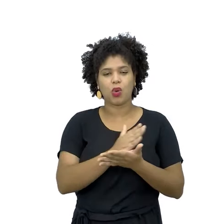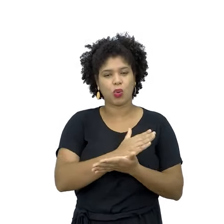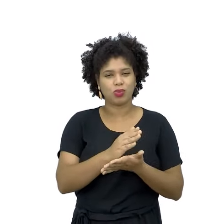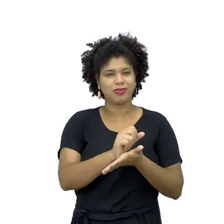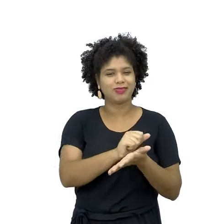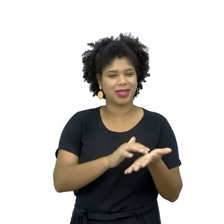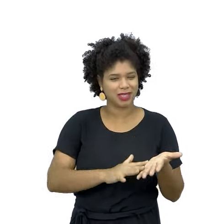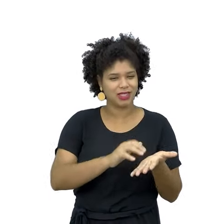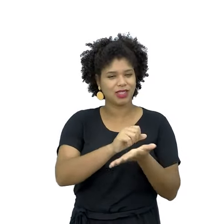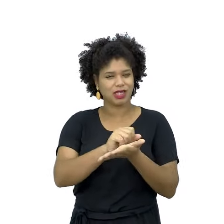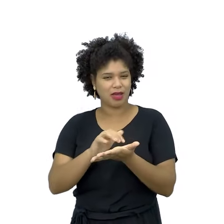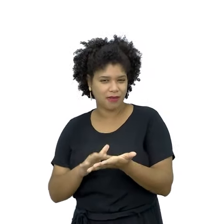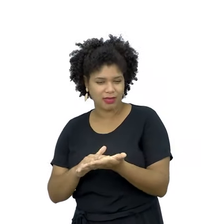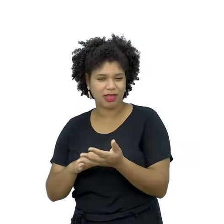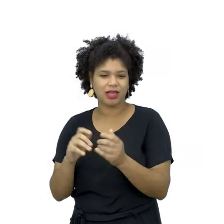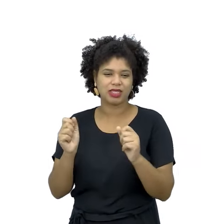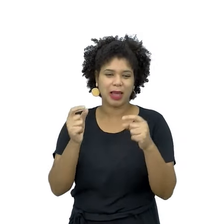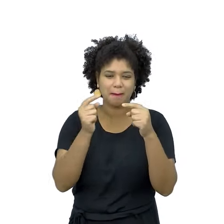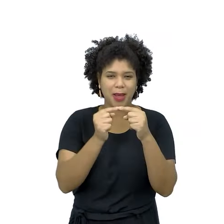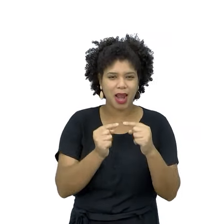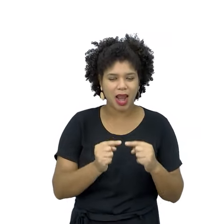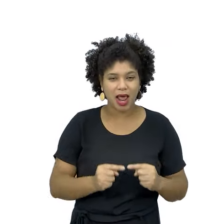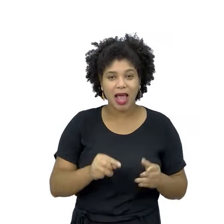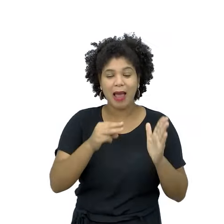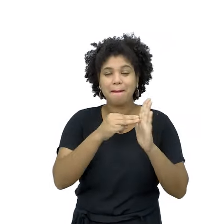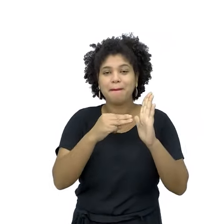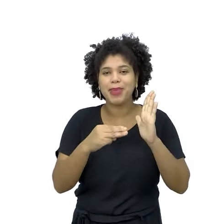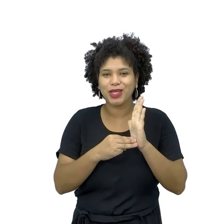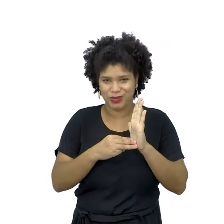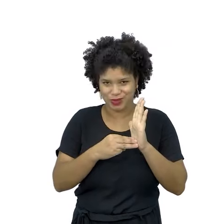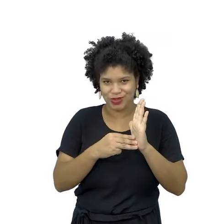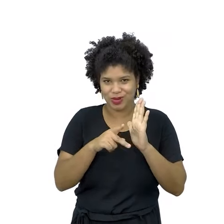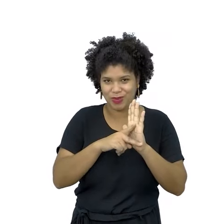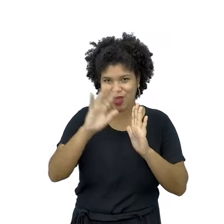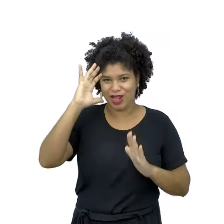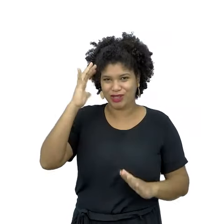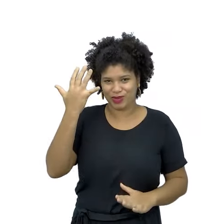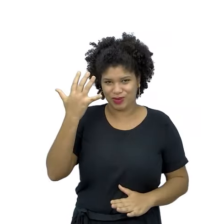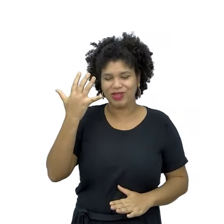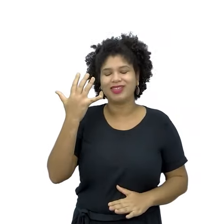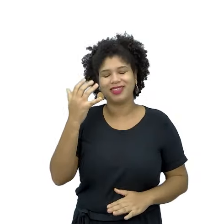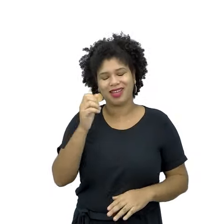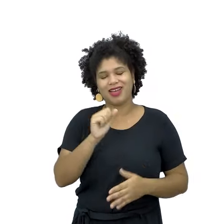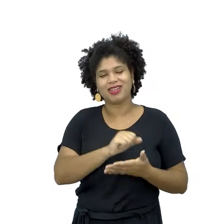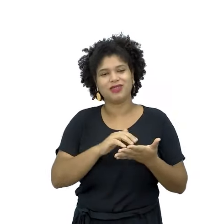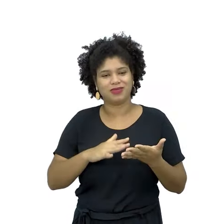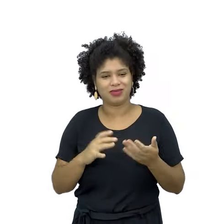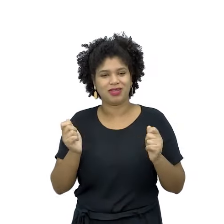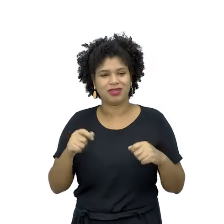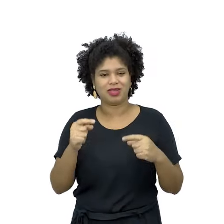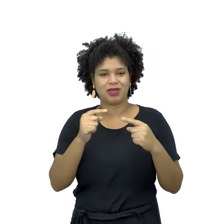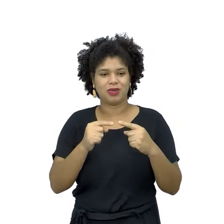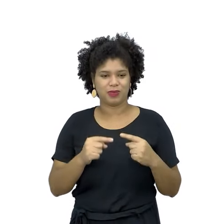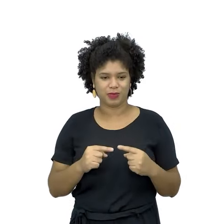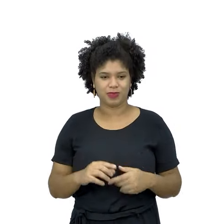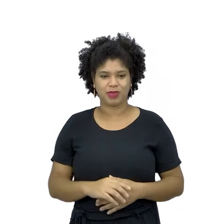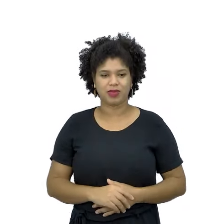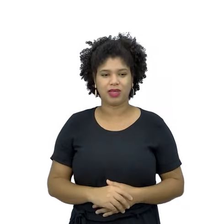atividades para aplicar a metodologia de resolução de problemas segundo a ENOSHIP.